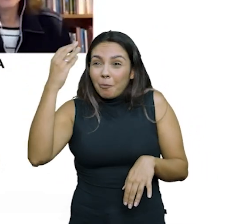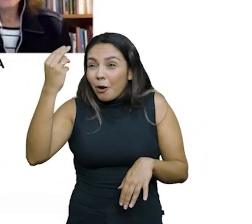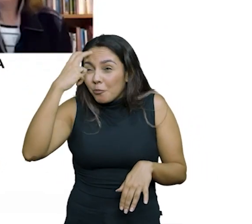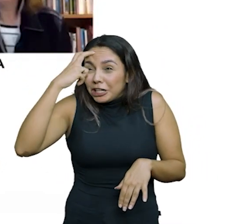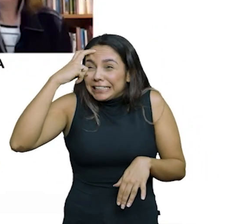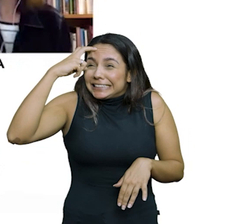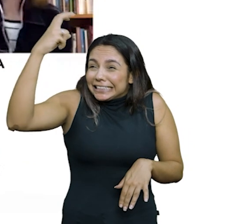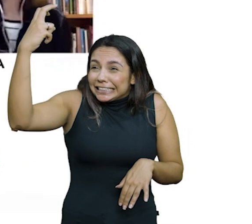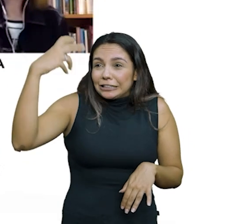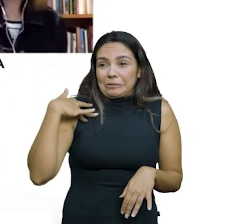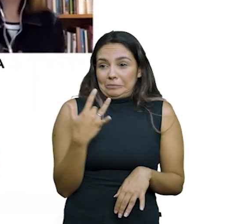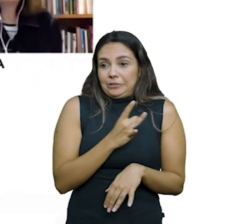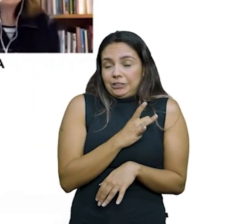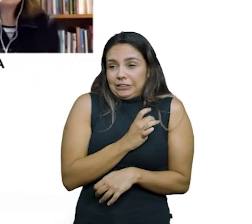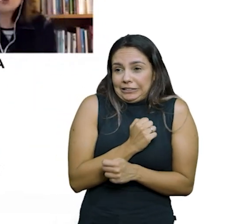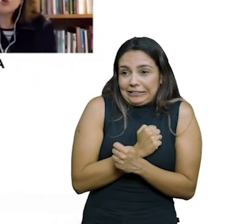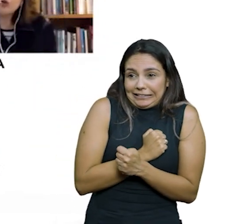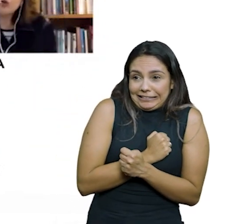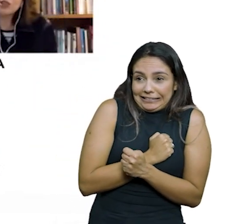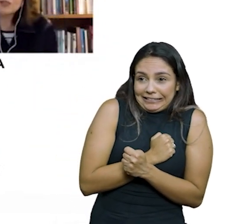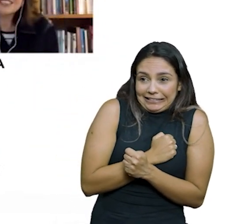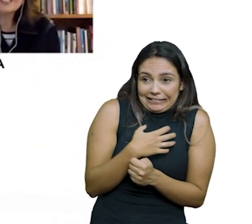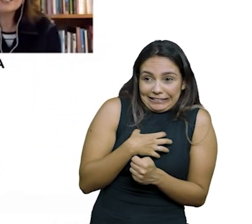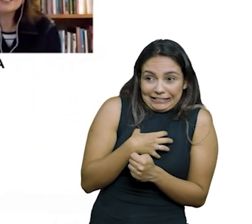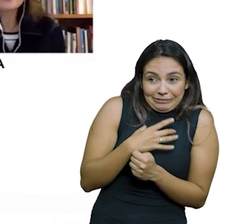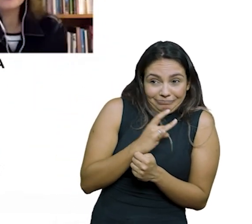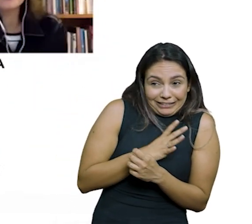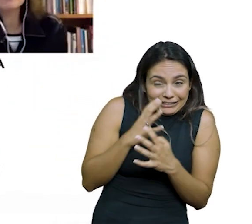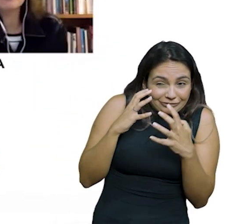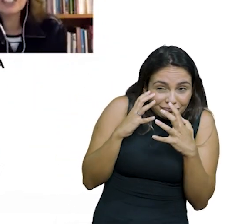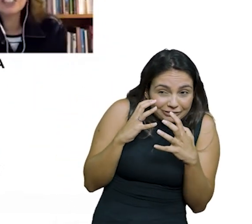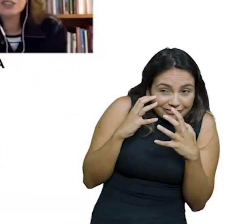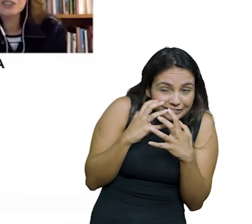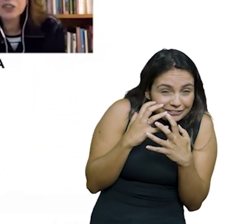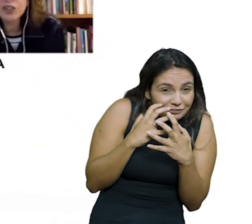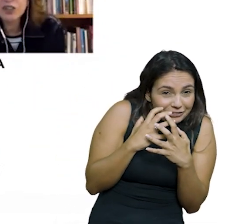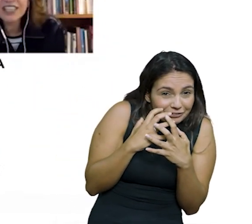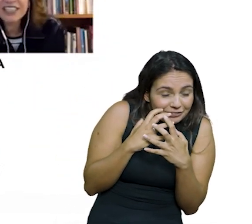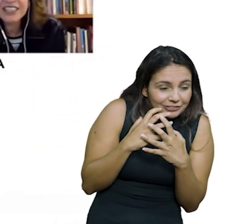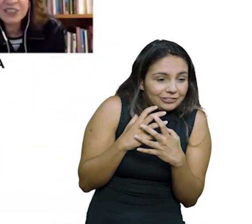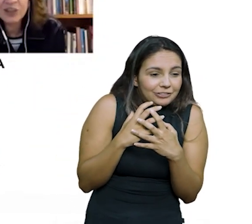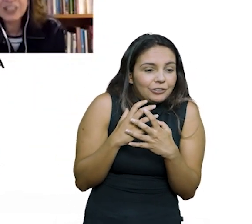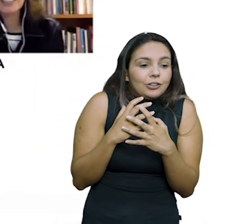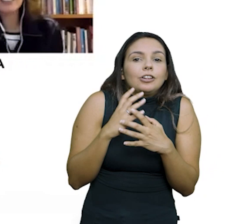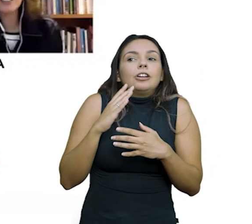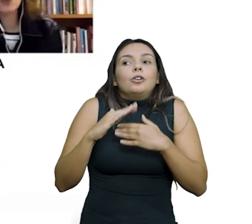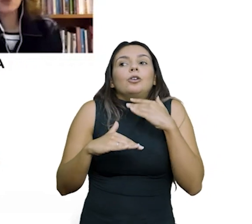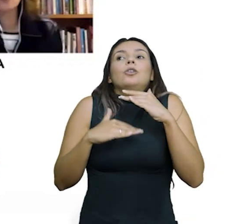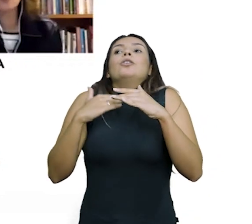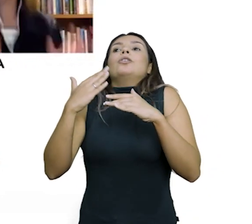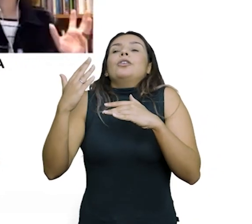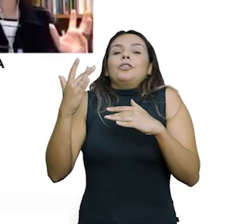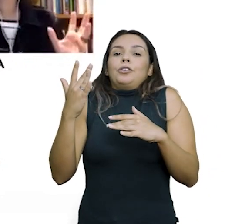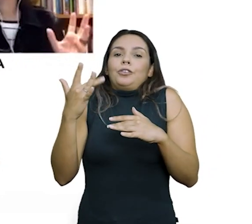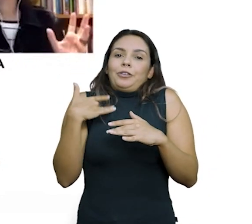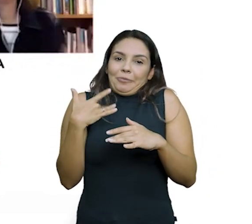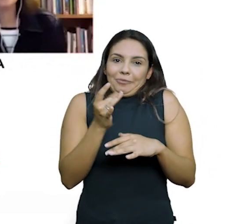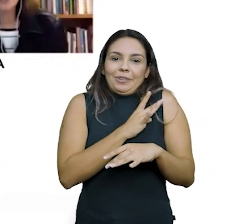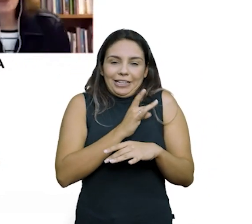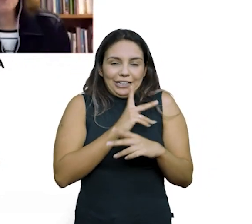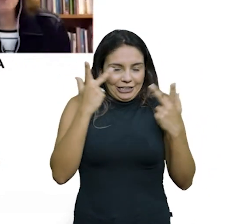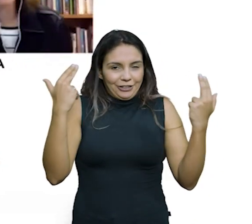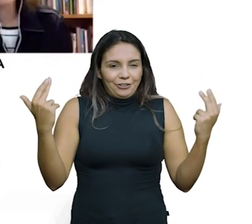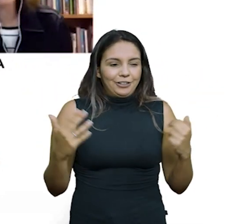pessoa é muito inteligente, eu encolho, eu me sinto insignificante, eu vou encolhendo, eu custo para